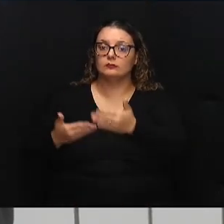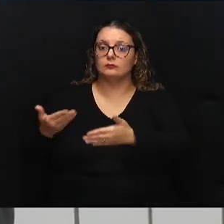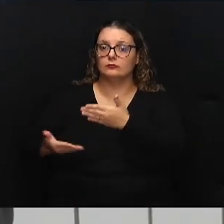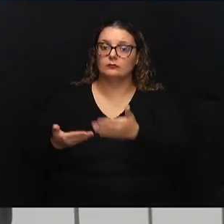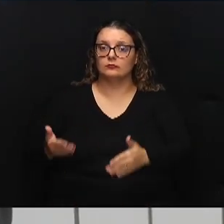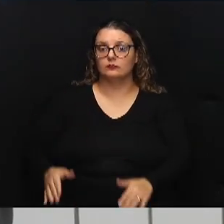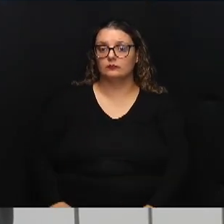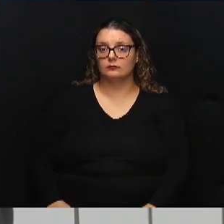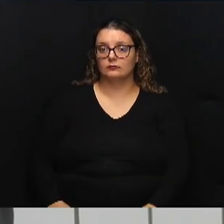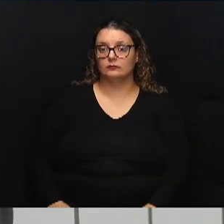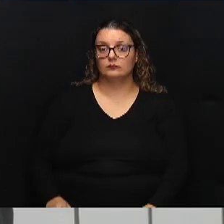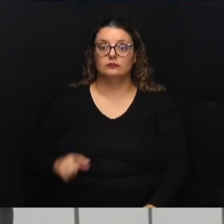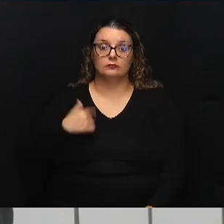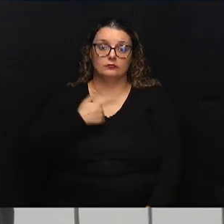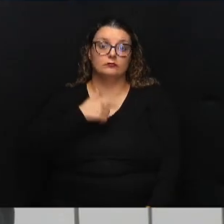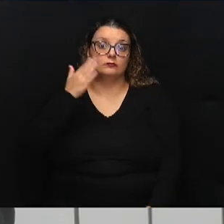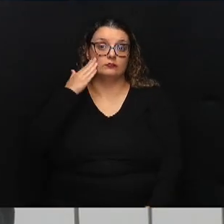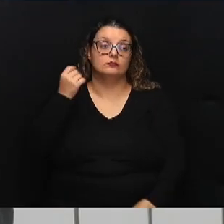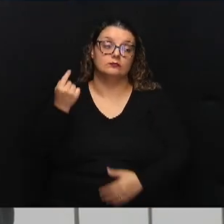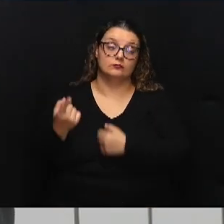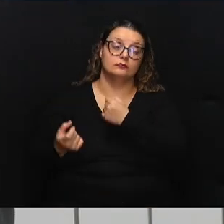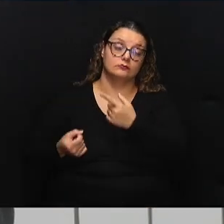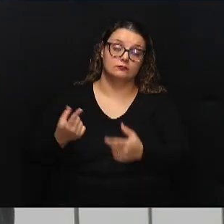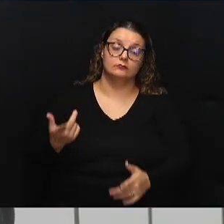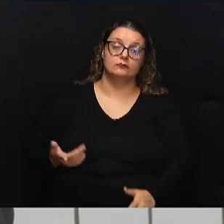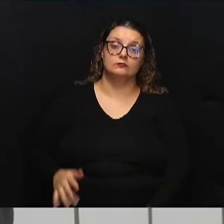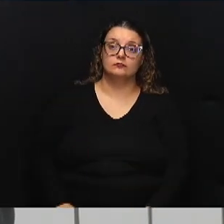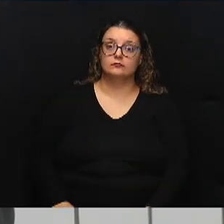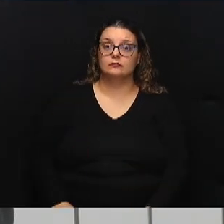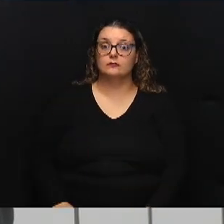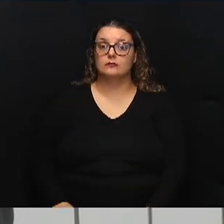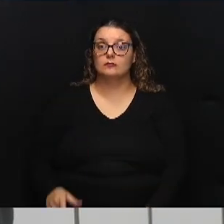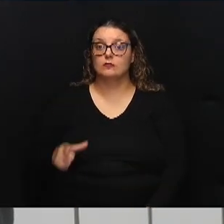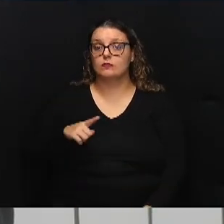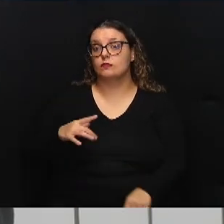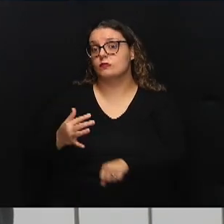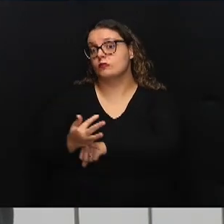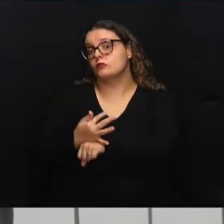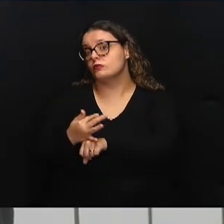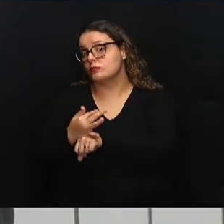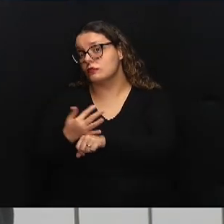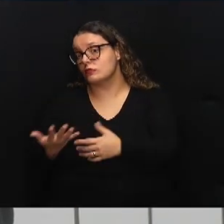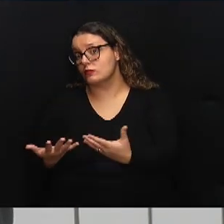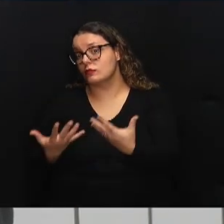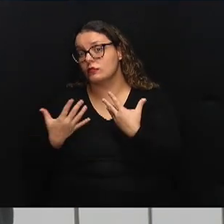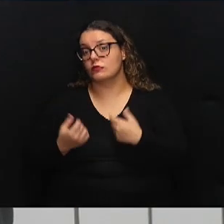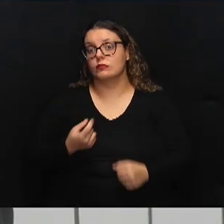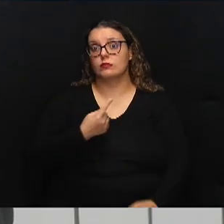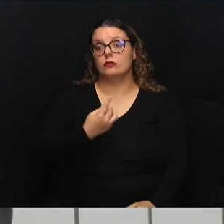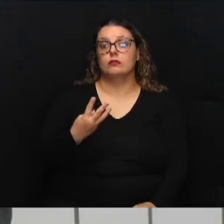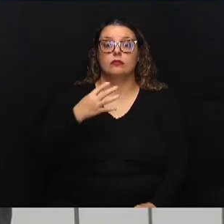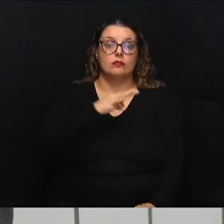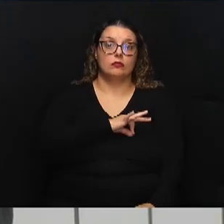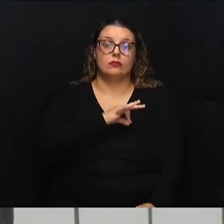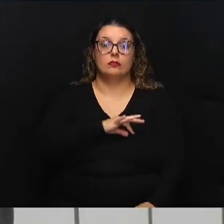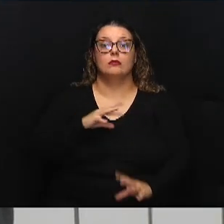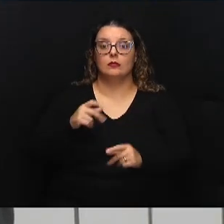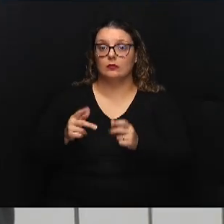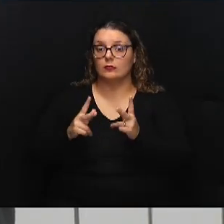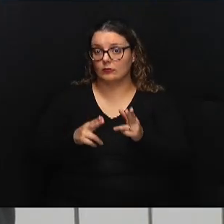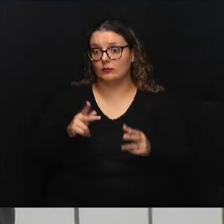empresa, a gente sabe de alguns casos que ele tem férias, né? Ele recebe 13º, tudo